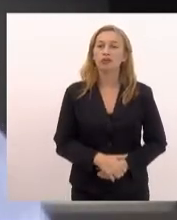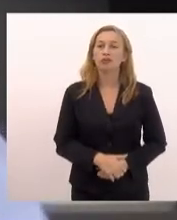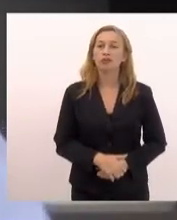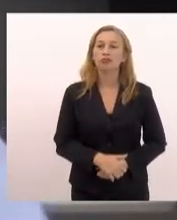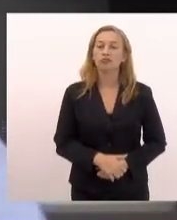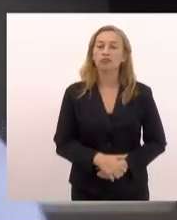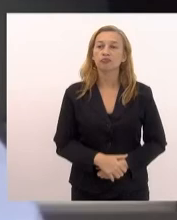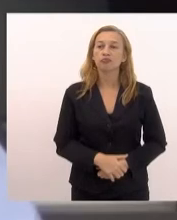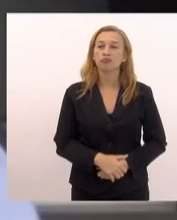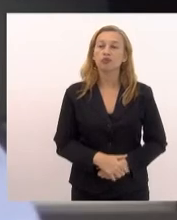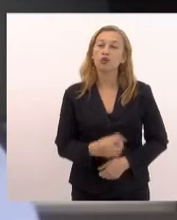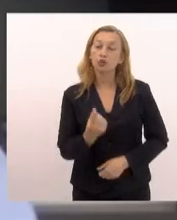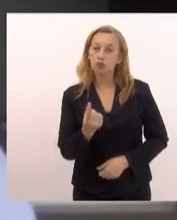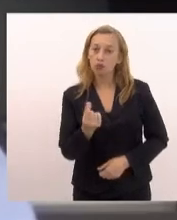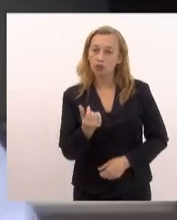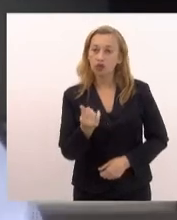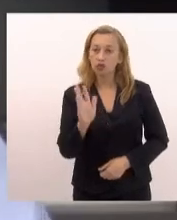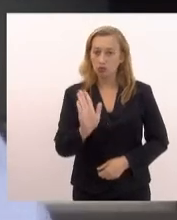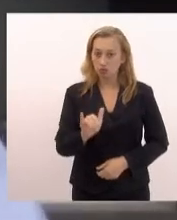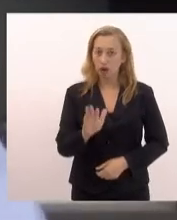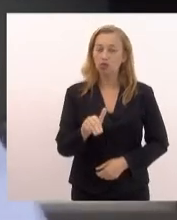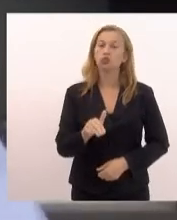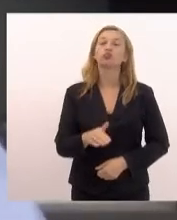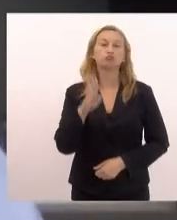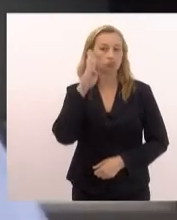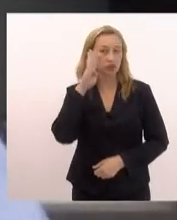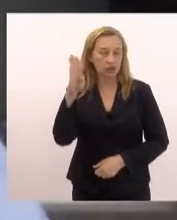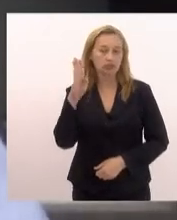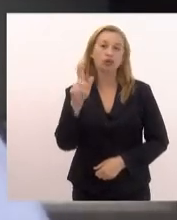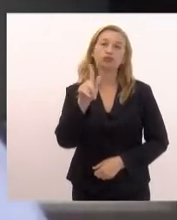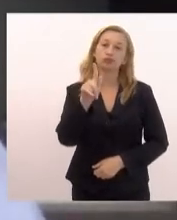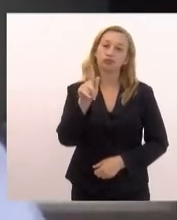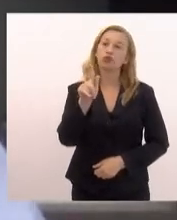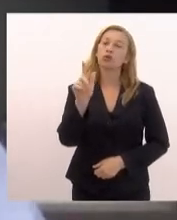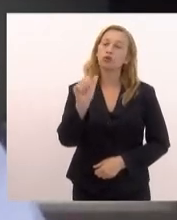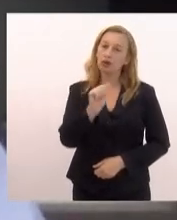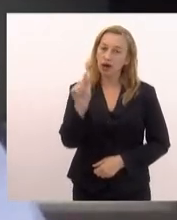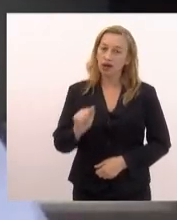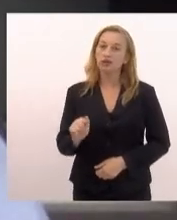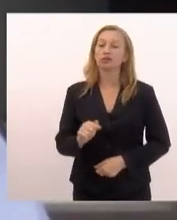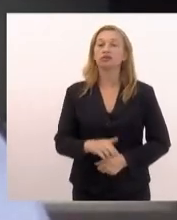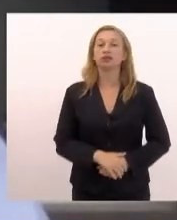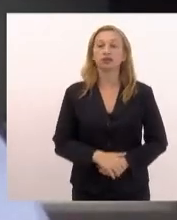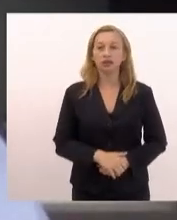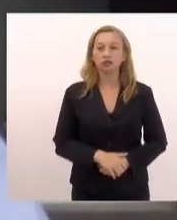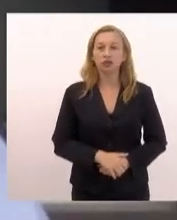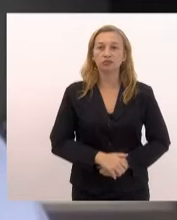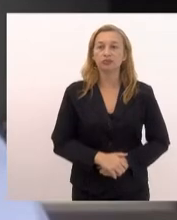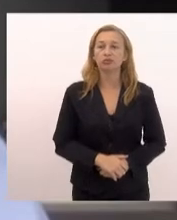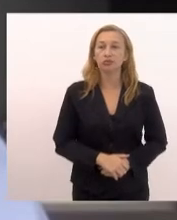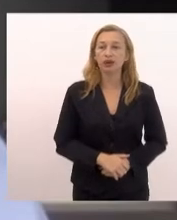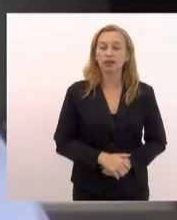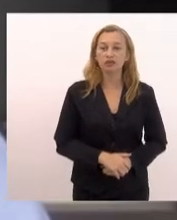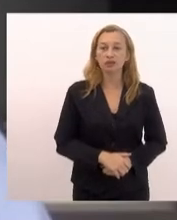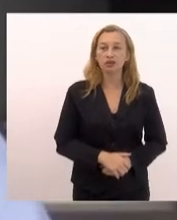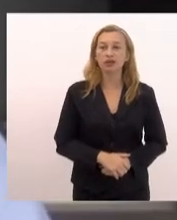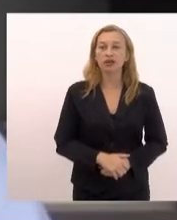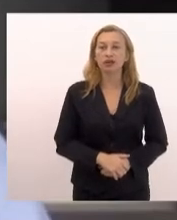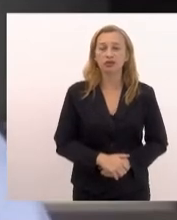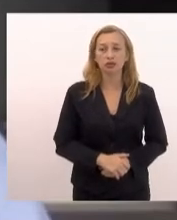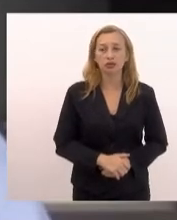é a baixa do preço, principalmente do gás para a população. Então,